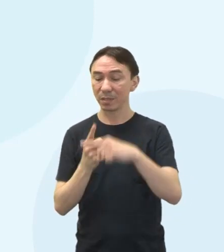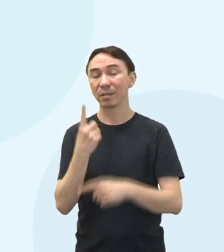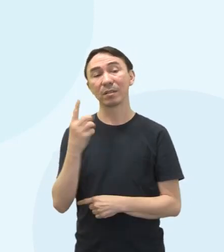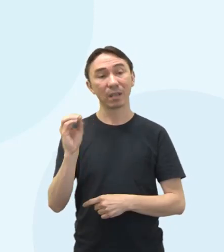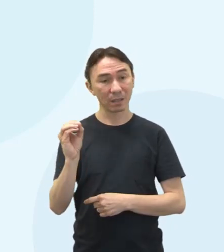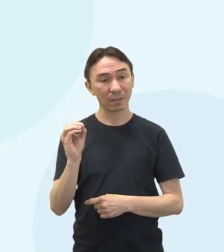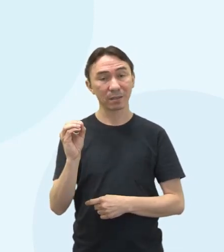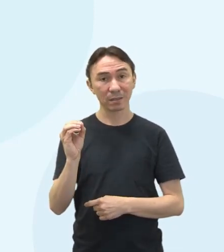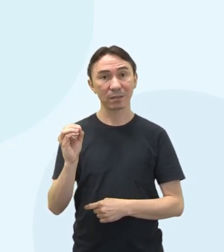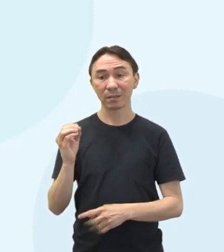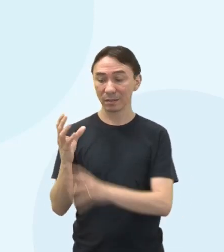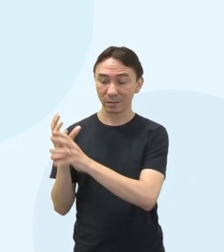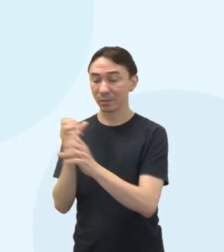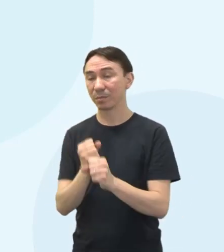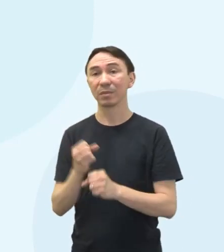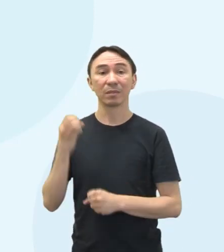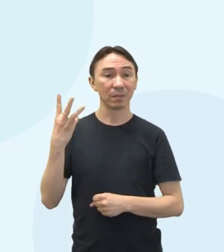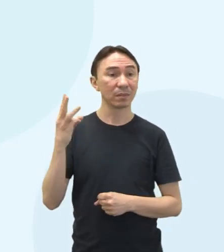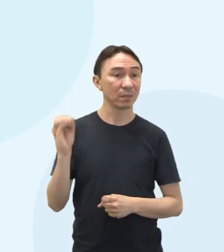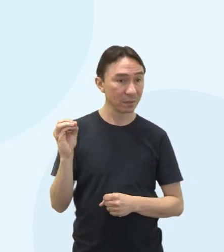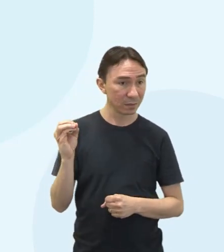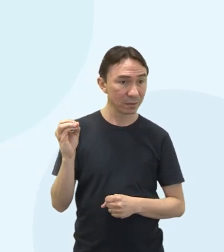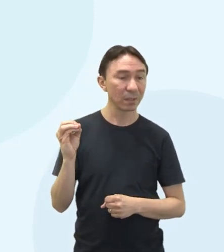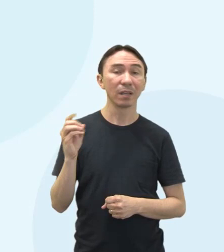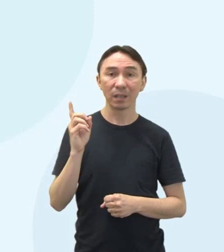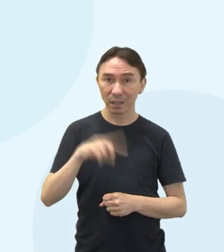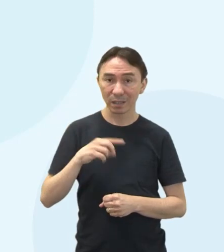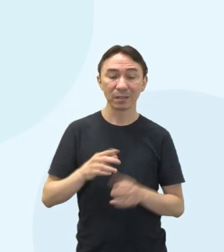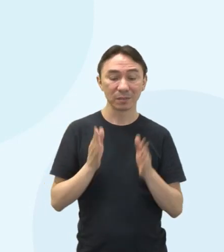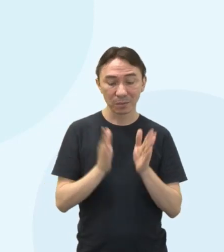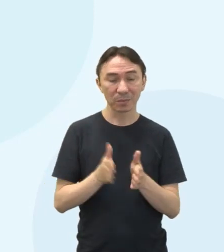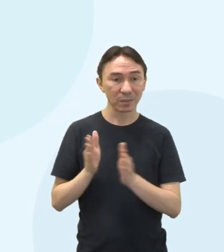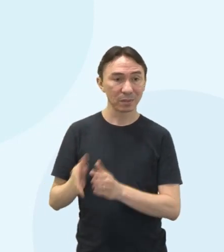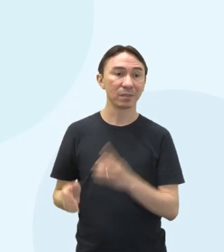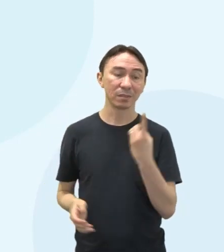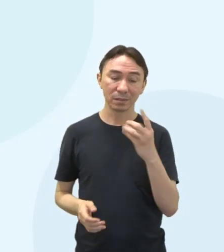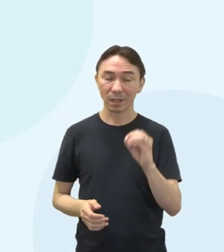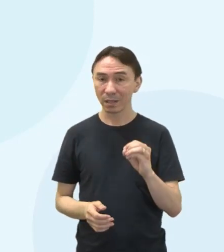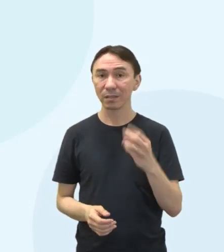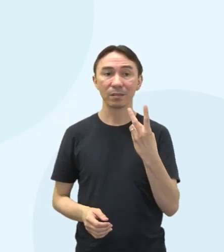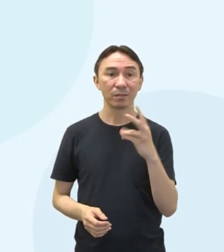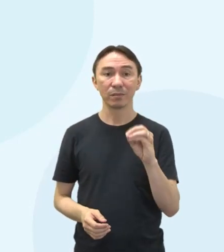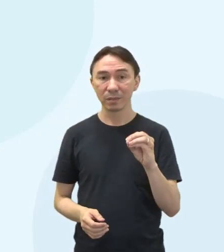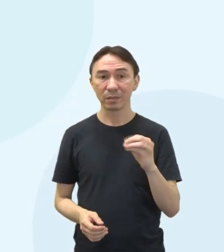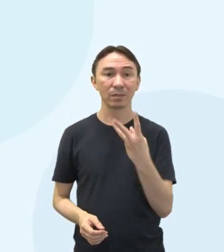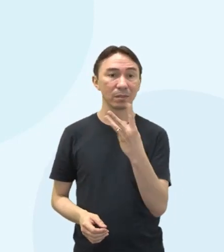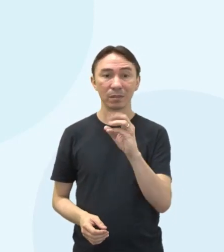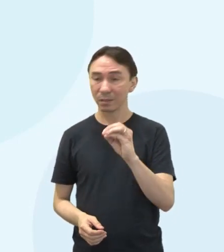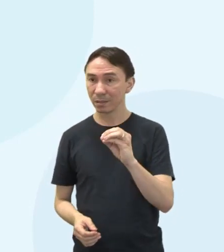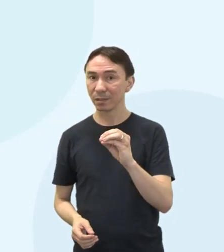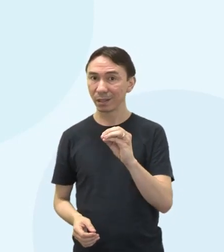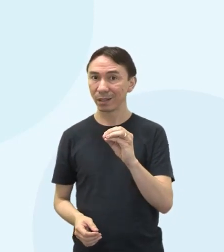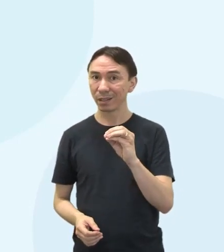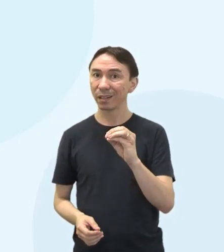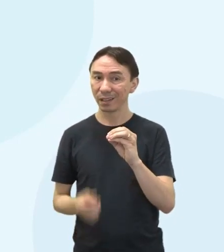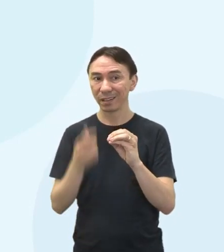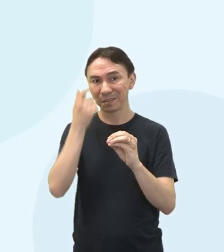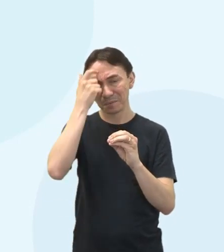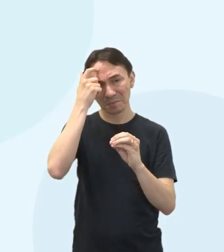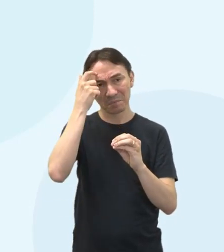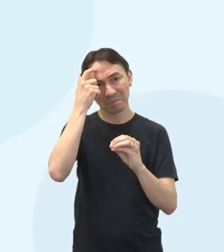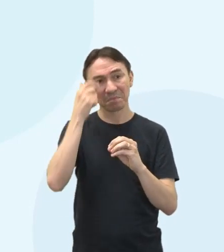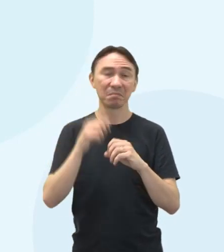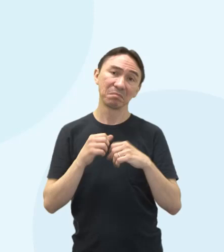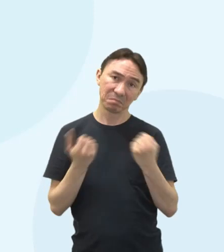20 mais 10 30 então é uma sequência aqui nesse caso é uma sequência infinita mas pode ser